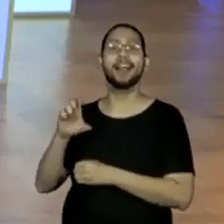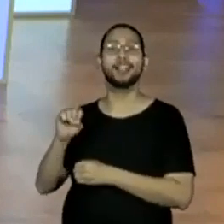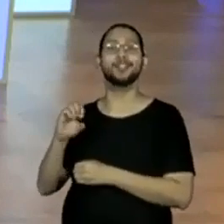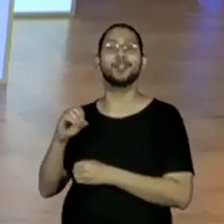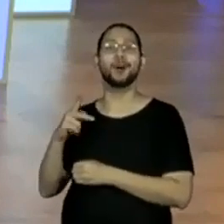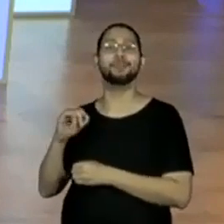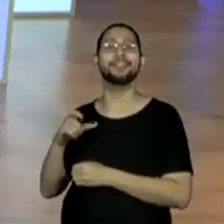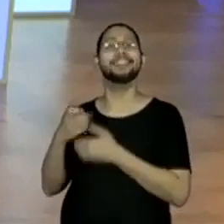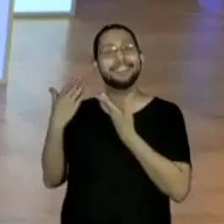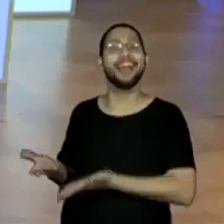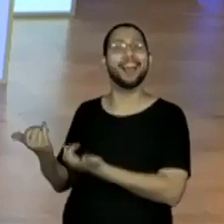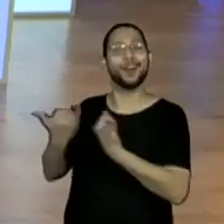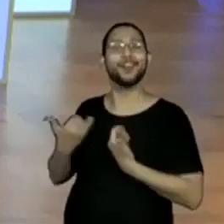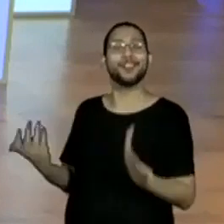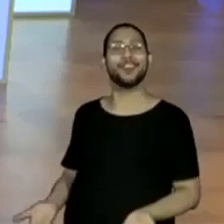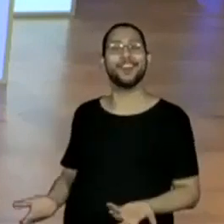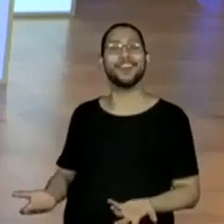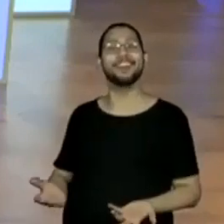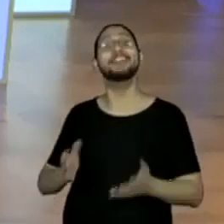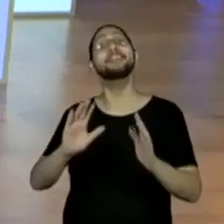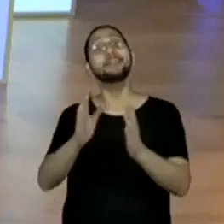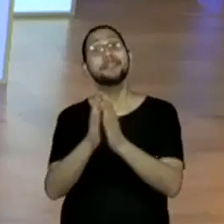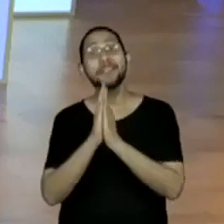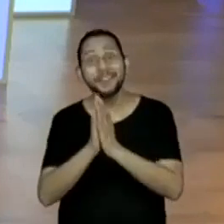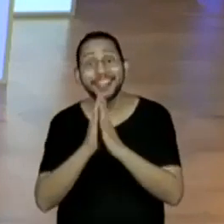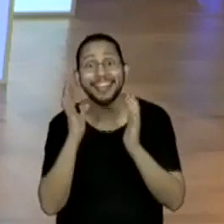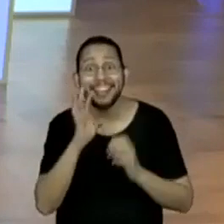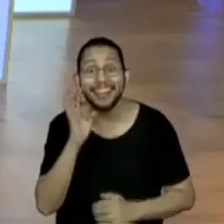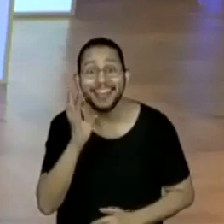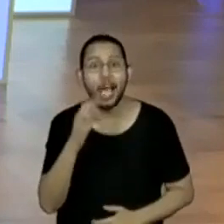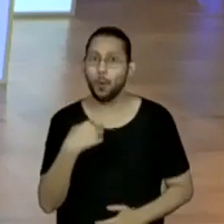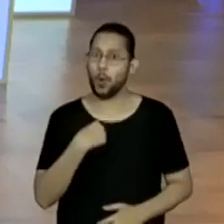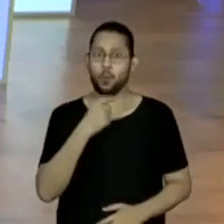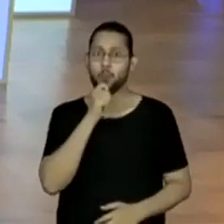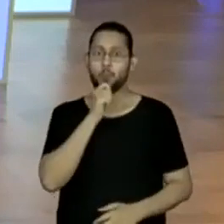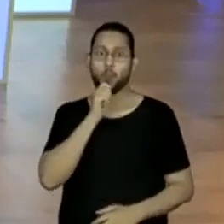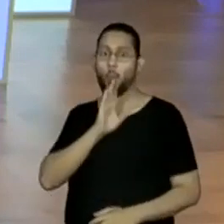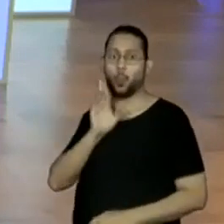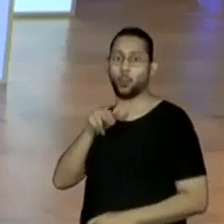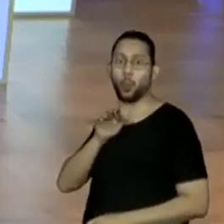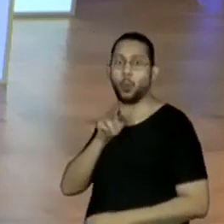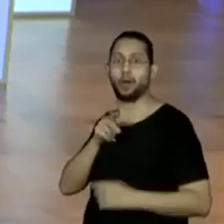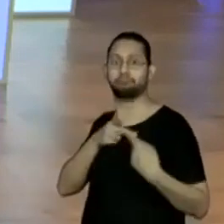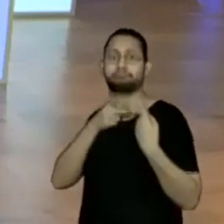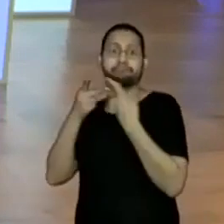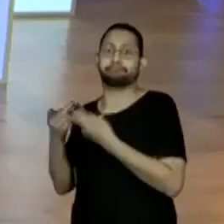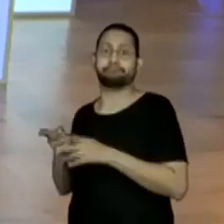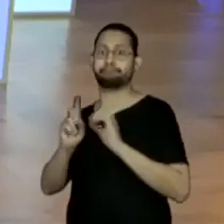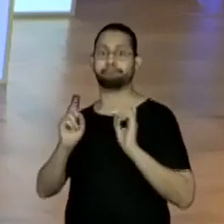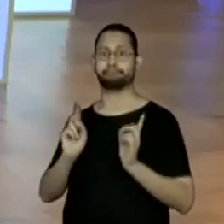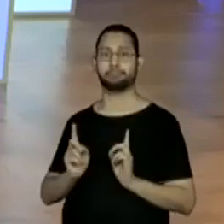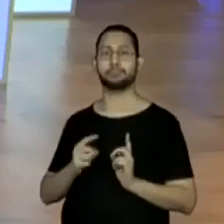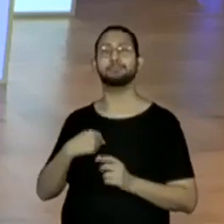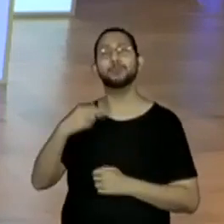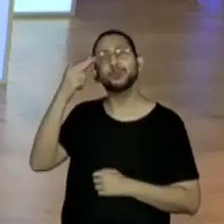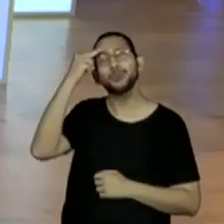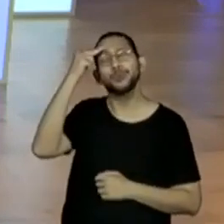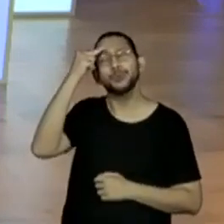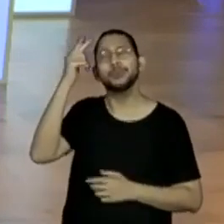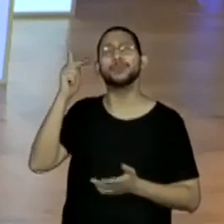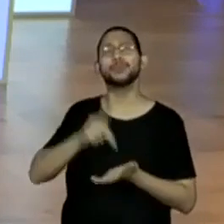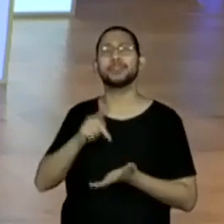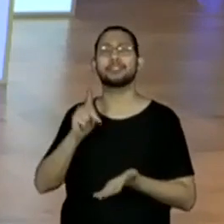interessante? Então, Ana Clara, que legal. Eu não conheço Salesópolis, tenho muita vontade. O meu sonho, de